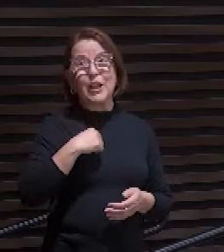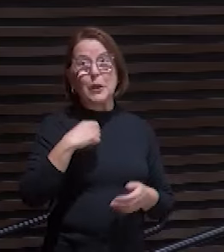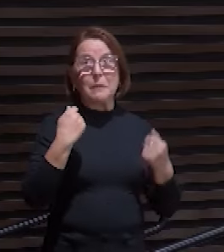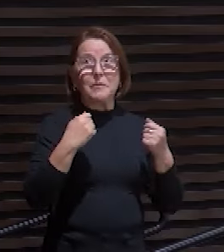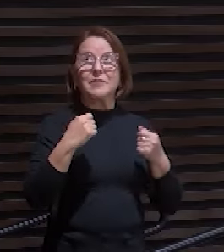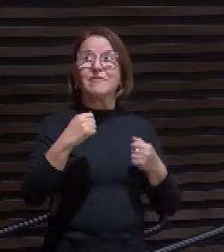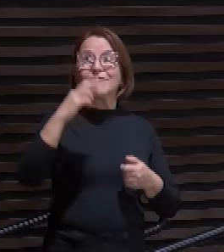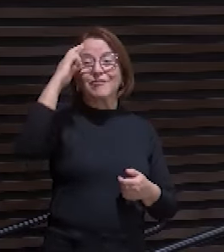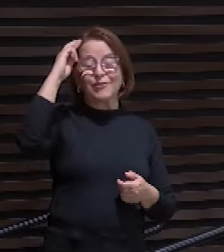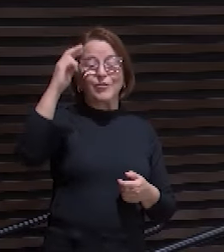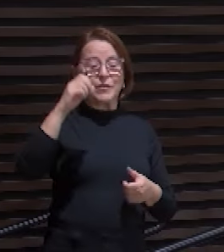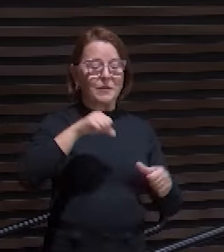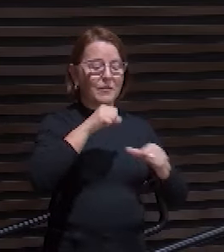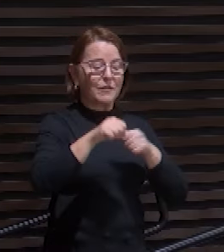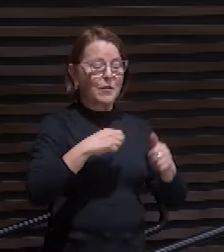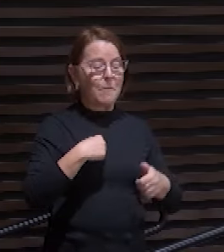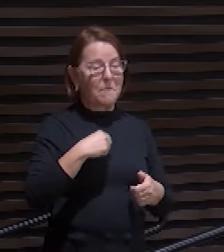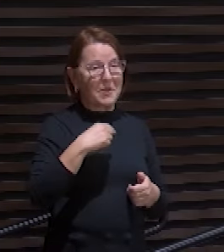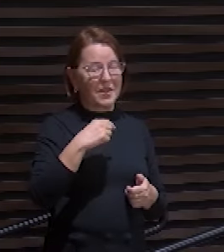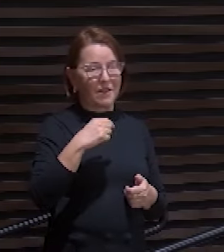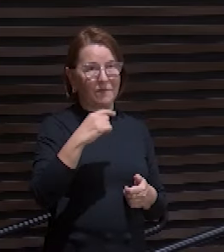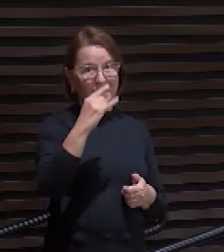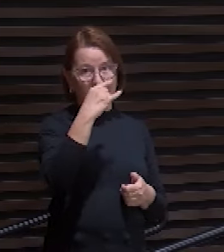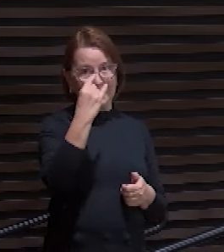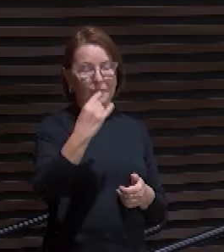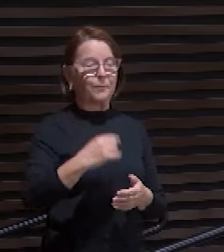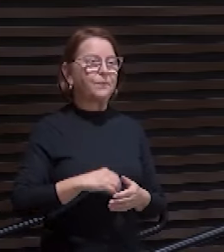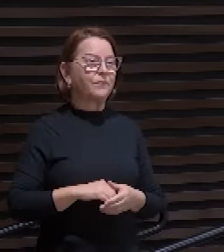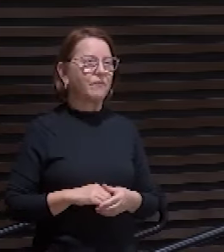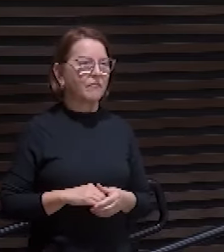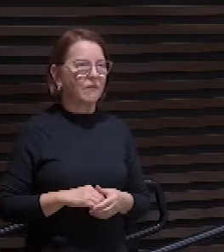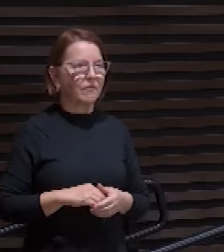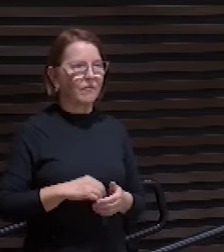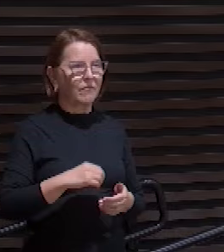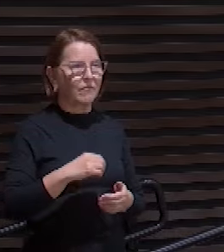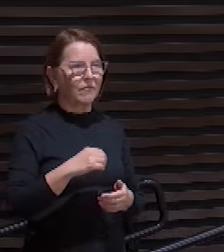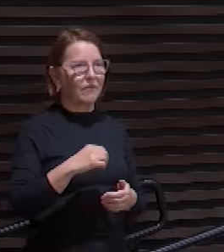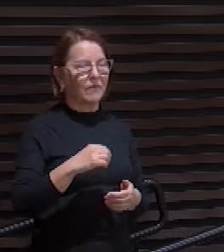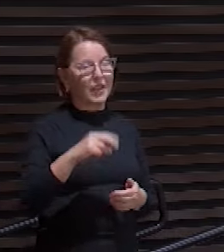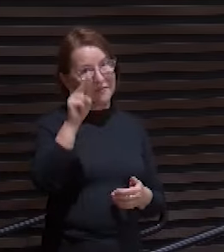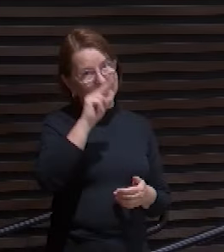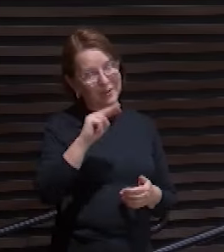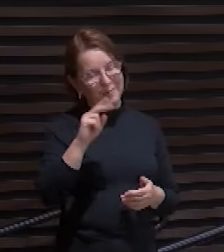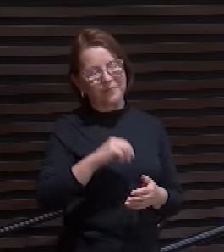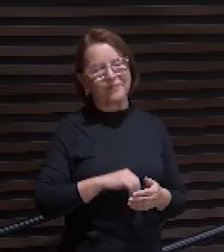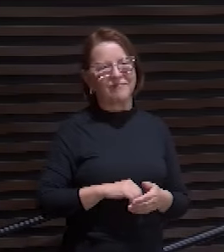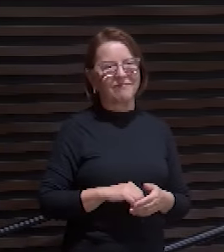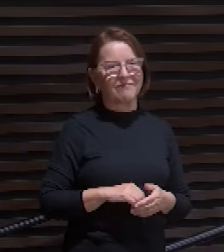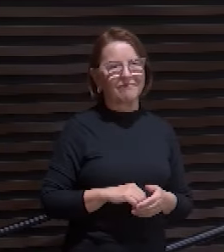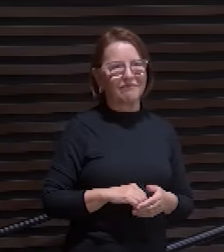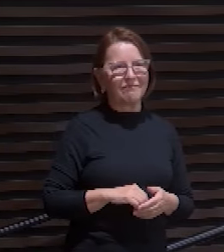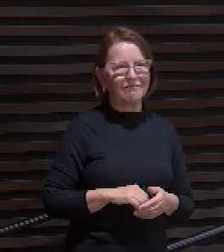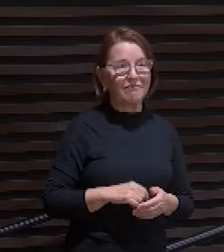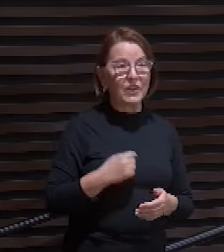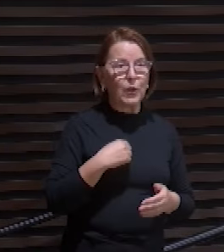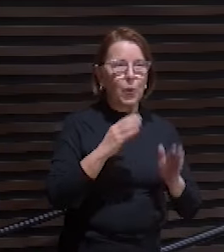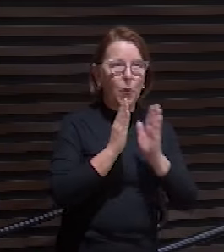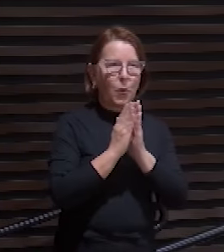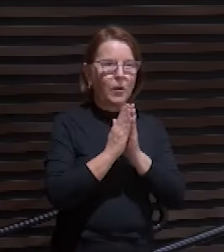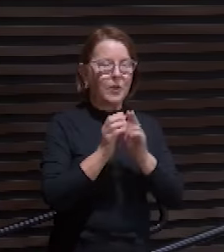para os Efésios, do capítulo 1 de Efésios, ele faz uma oração esquisita. Ele fala assim, eu oro para que os olhos do vosso